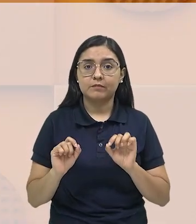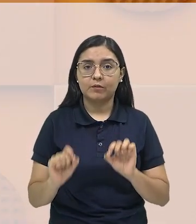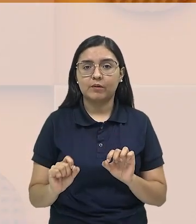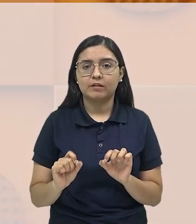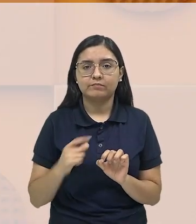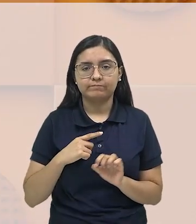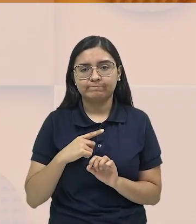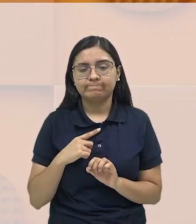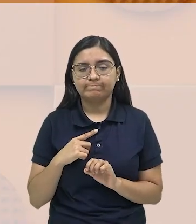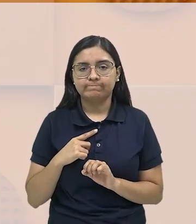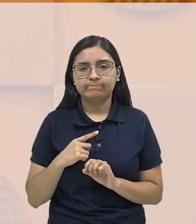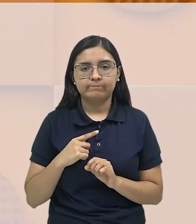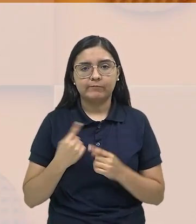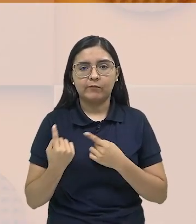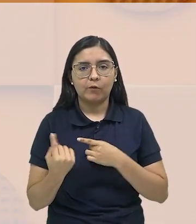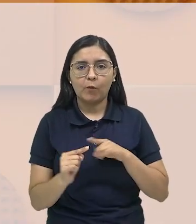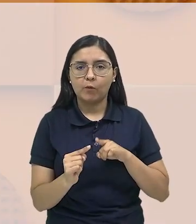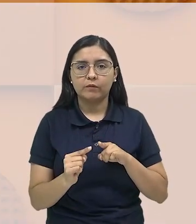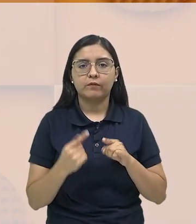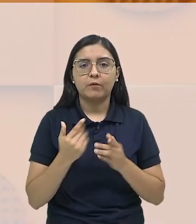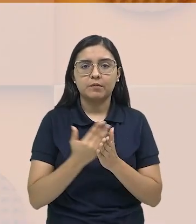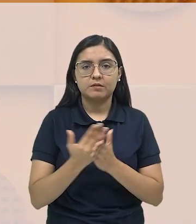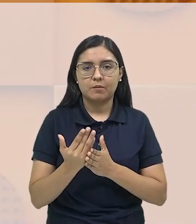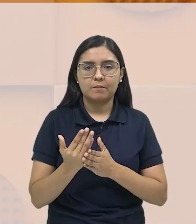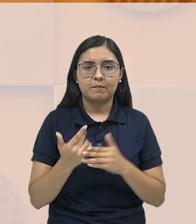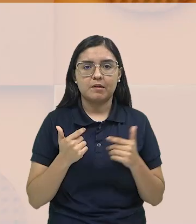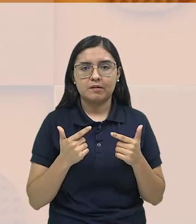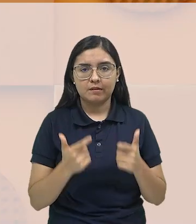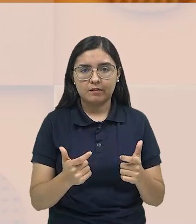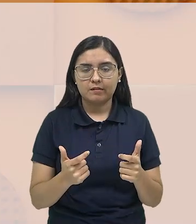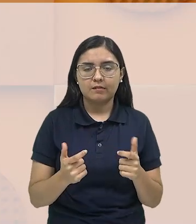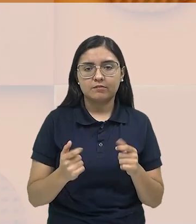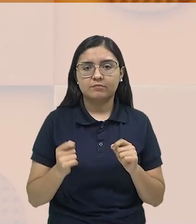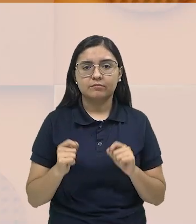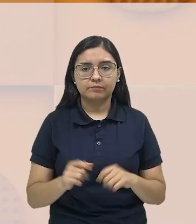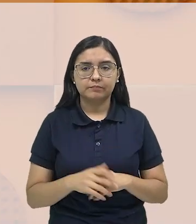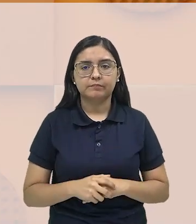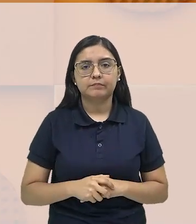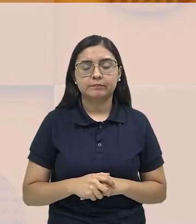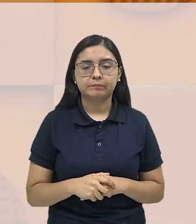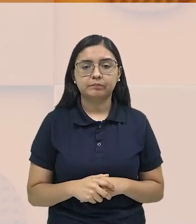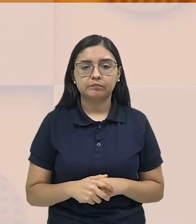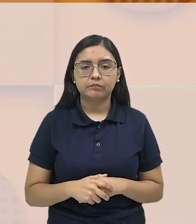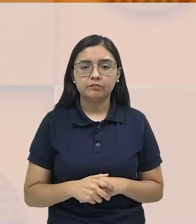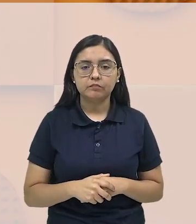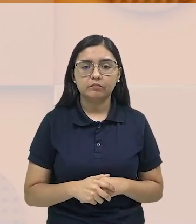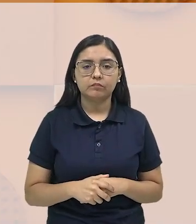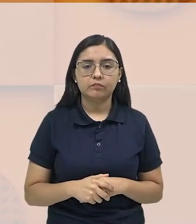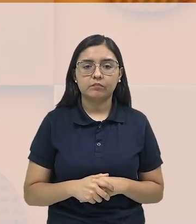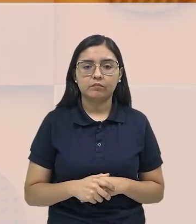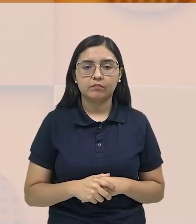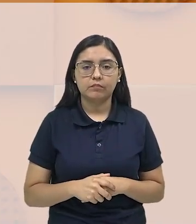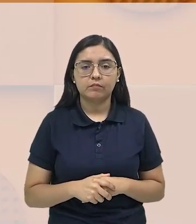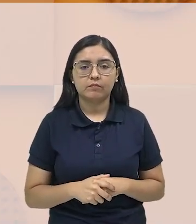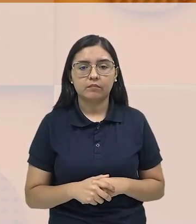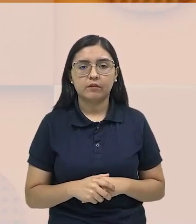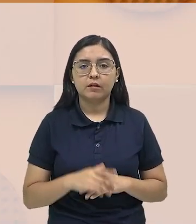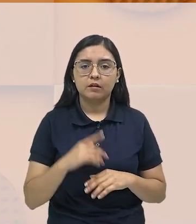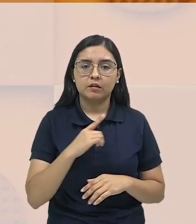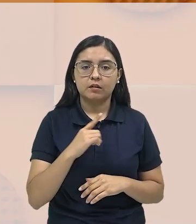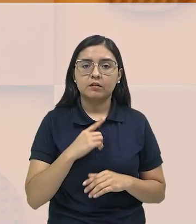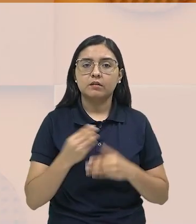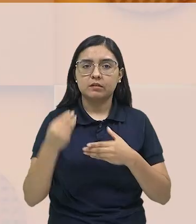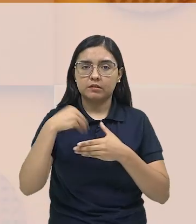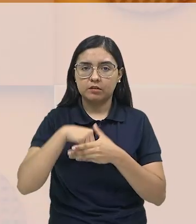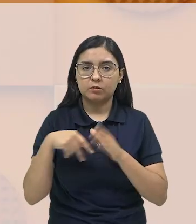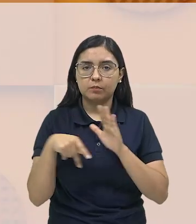conta disso, vai se haver uma guerra civil americana. Quando a gente fala em guerra civil, alunos, estamos falando de uma guerra dentro